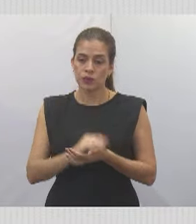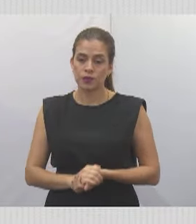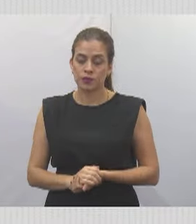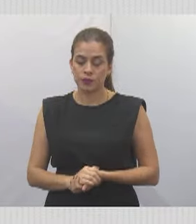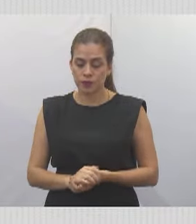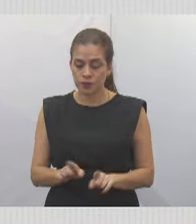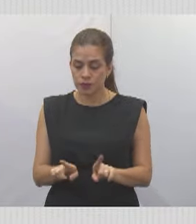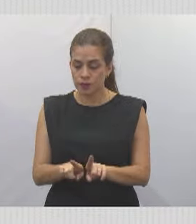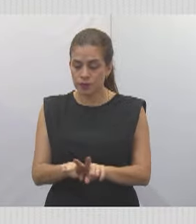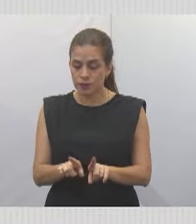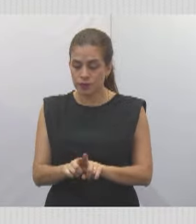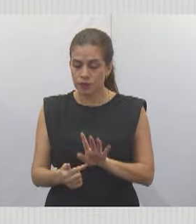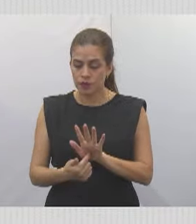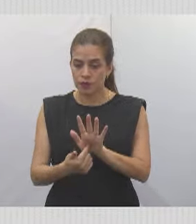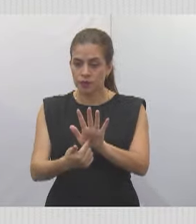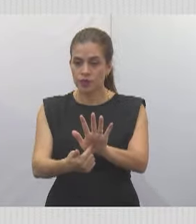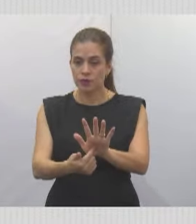Damos destaque ainda